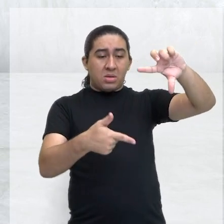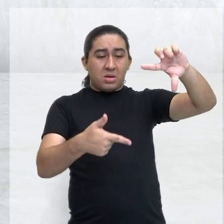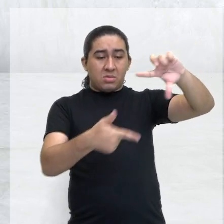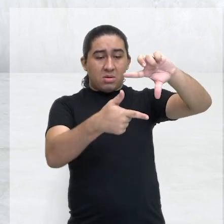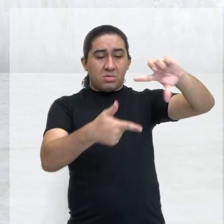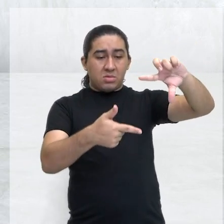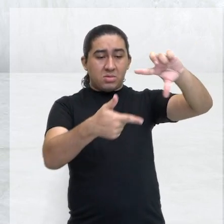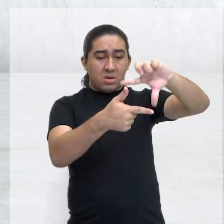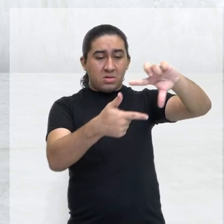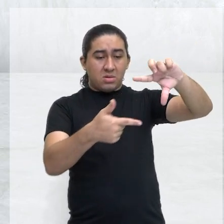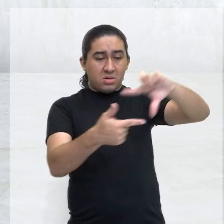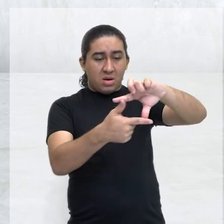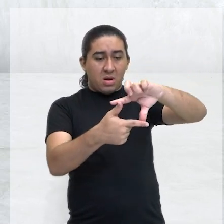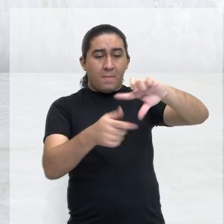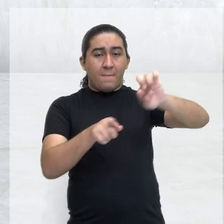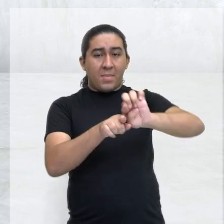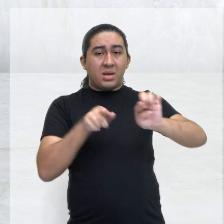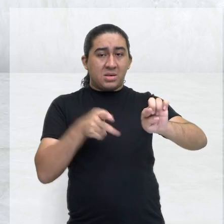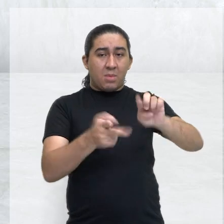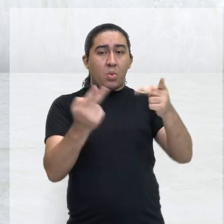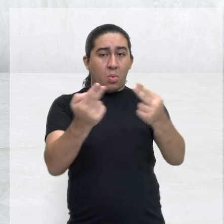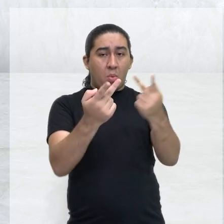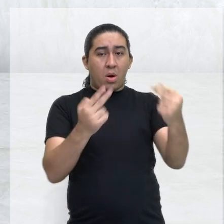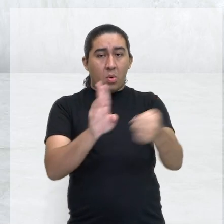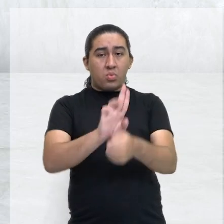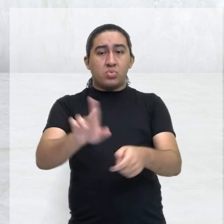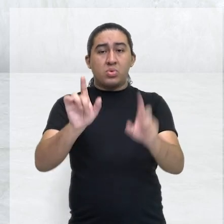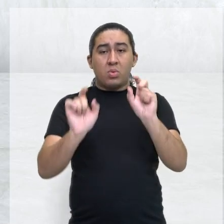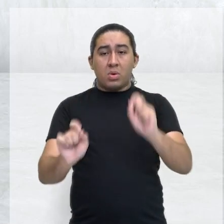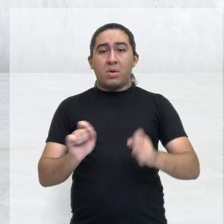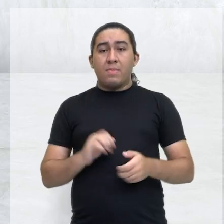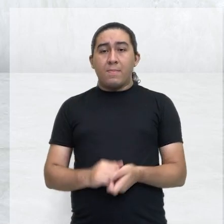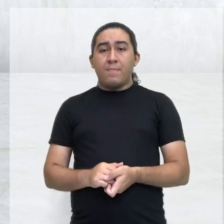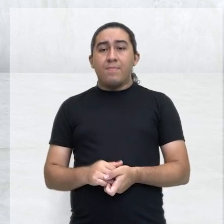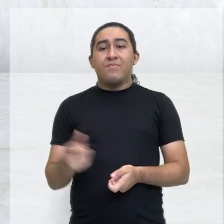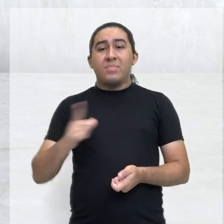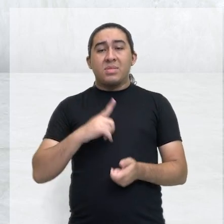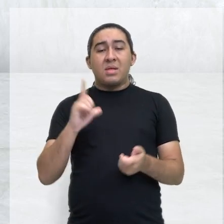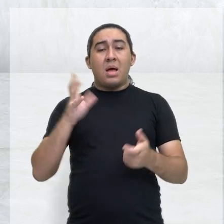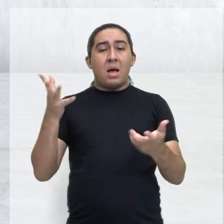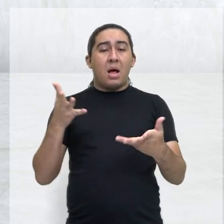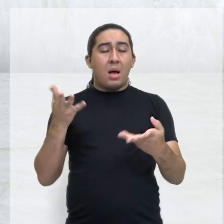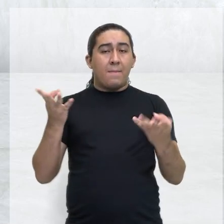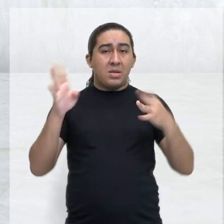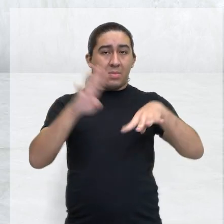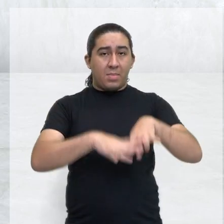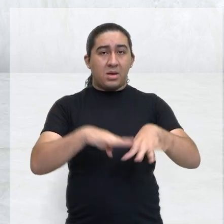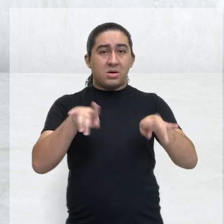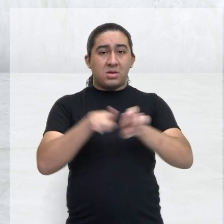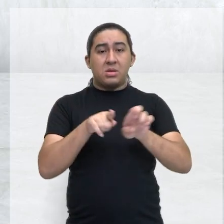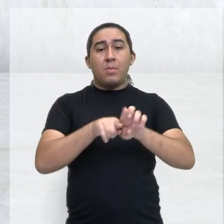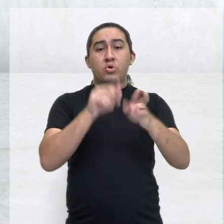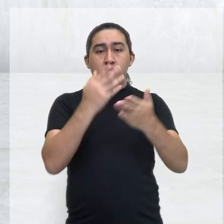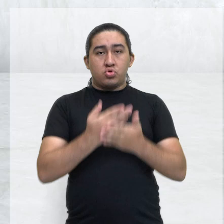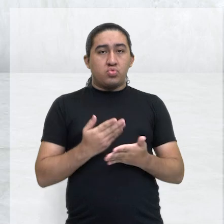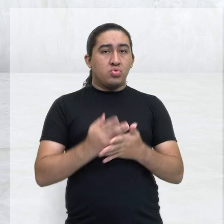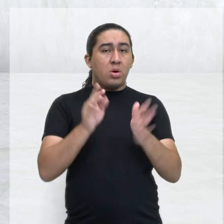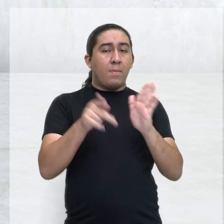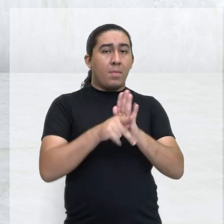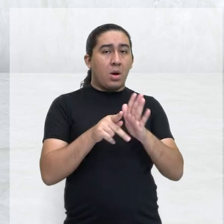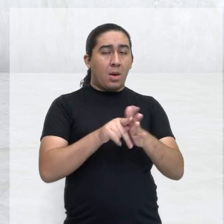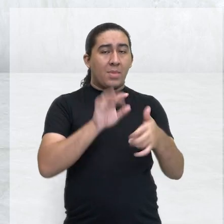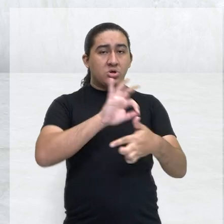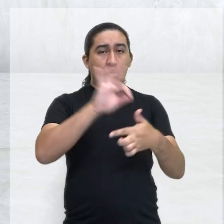em quadrados menores, mas sempre do mesmo tamanho, utilizando o quê? A matemática e o